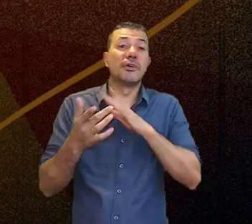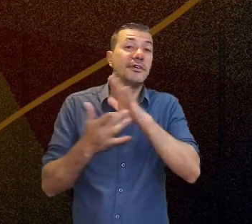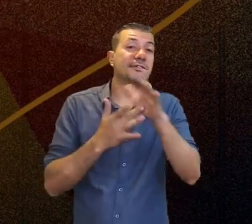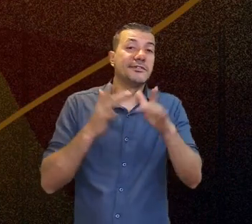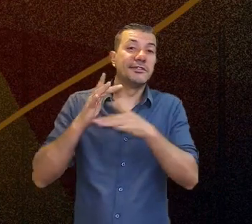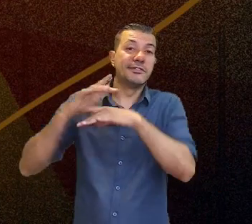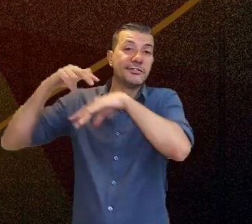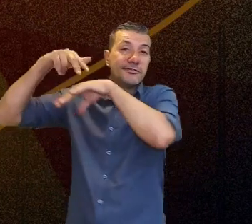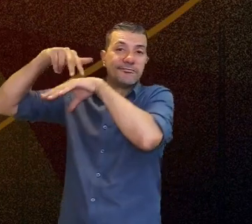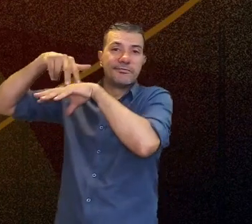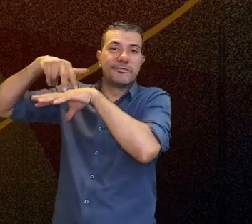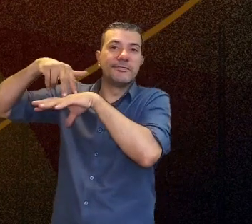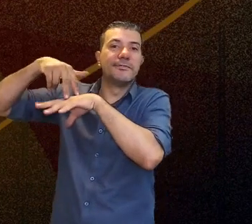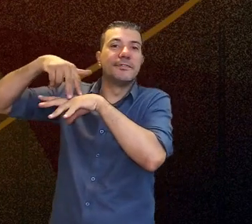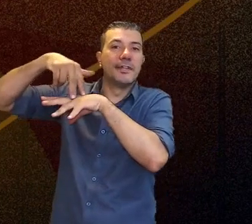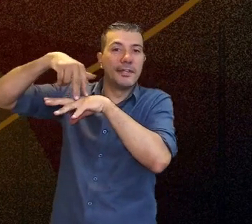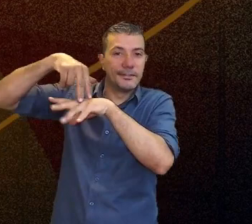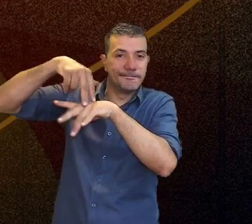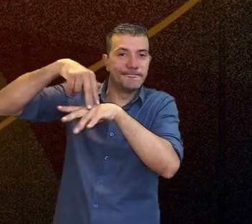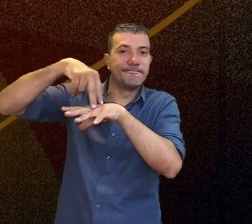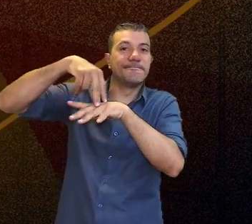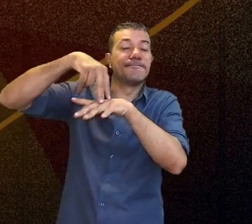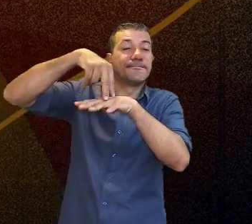vem. Ele